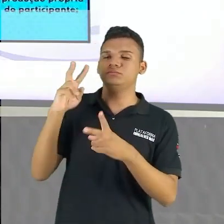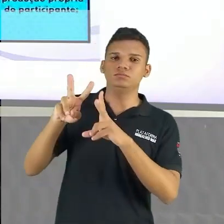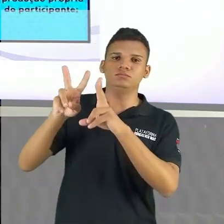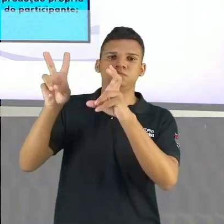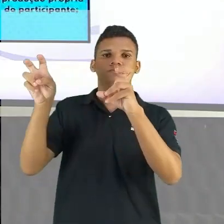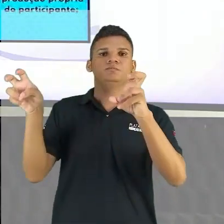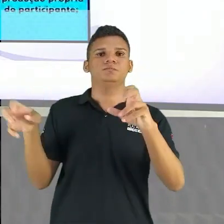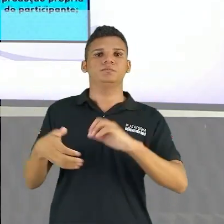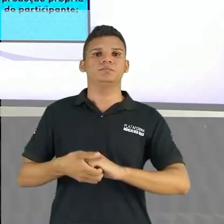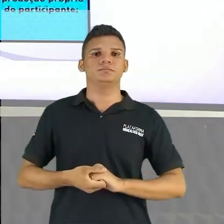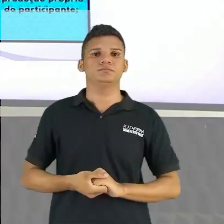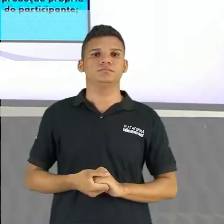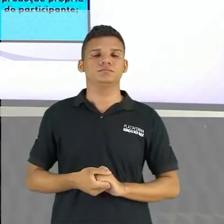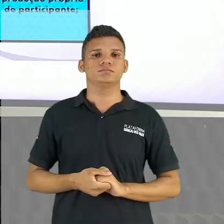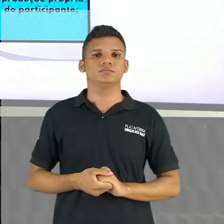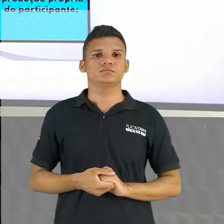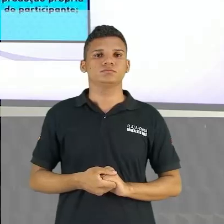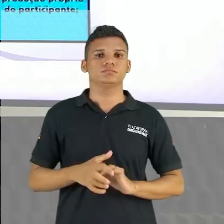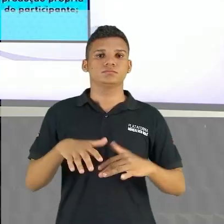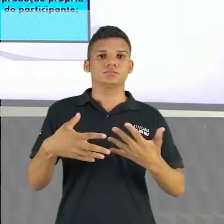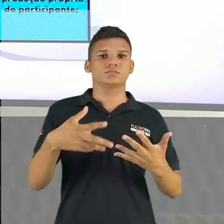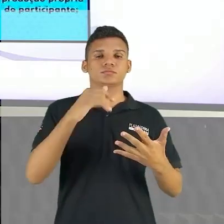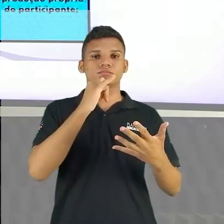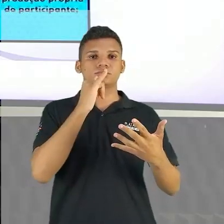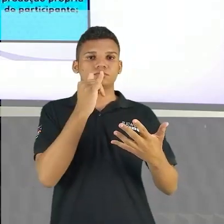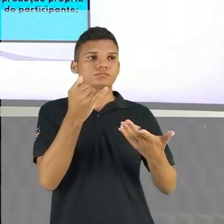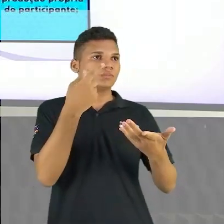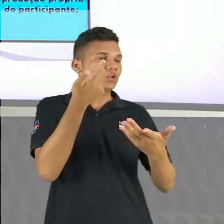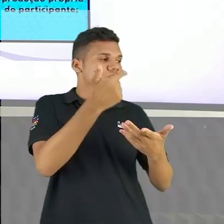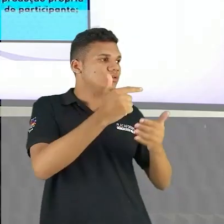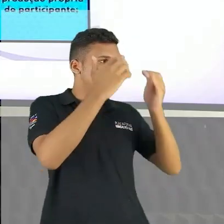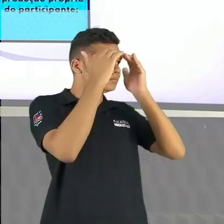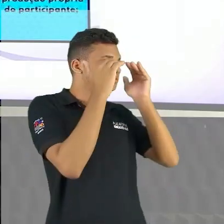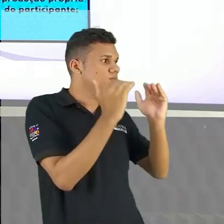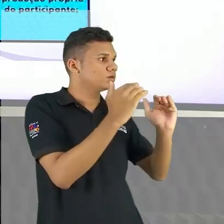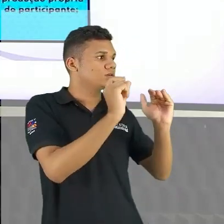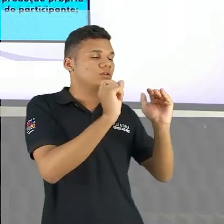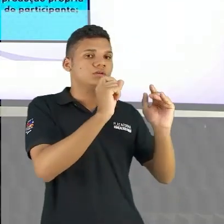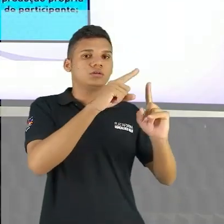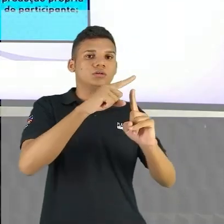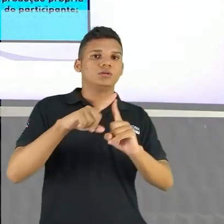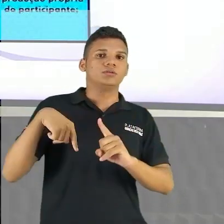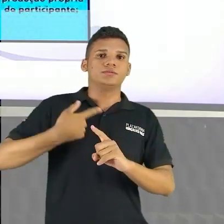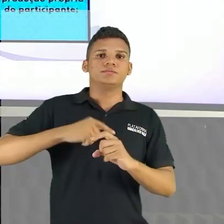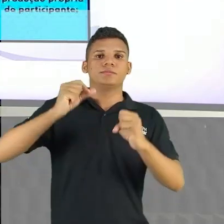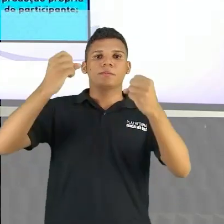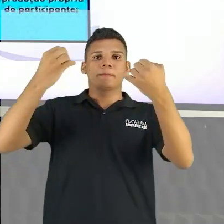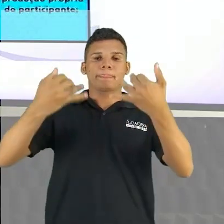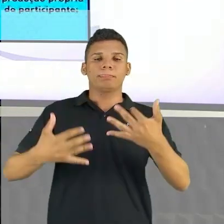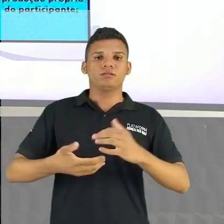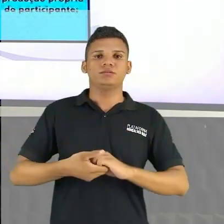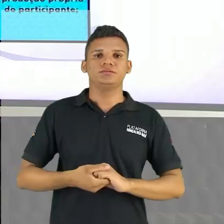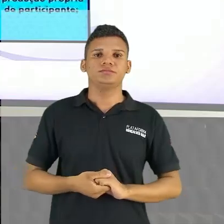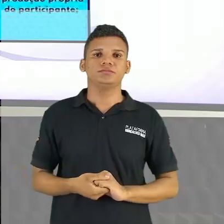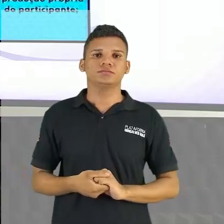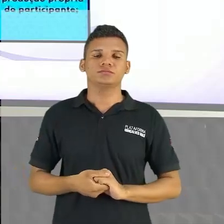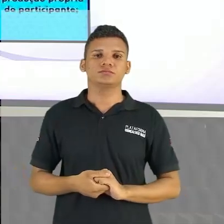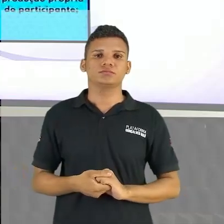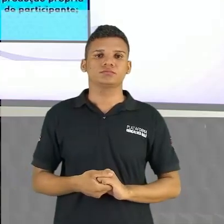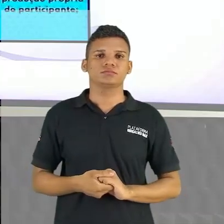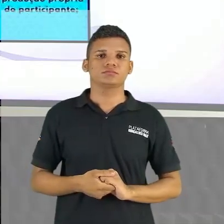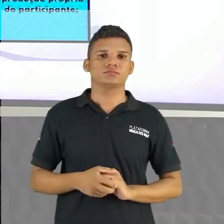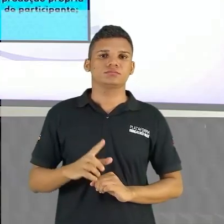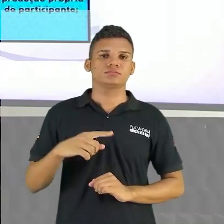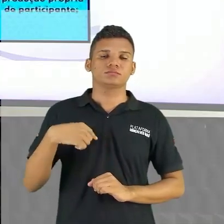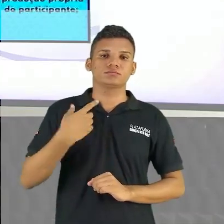isso leva a redação a zero a não obediência ao tipo como nós já comentamos né do tipo dissertativo argumentativo o